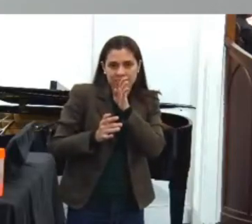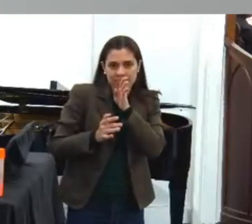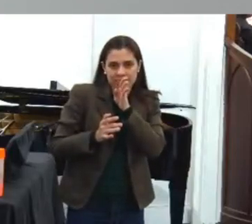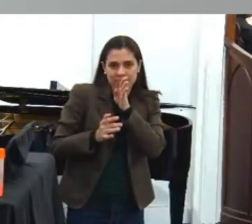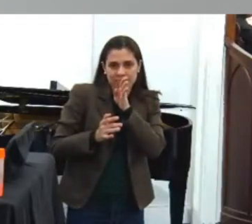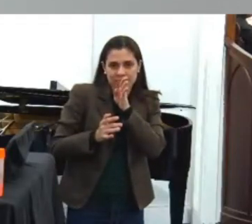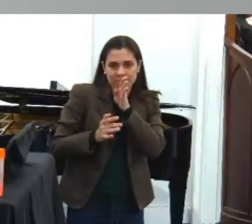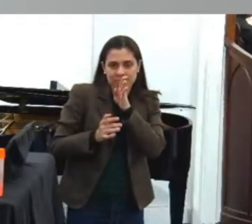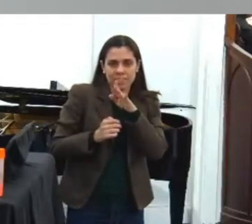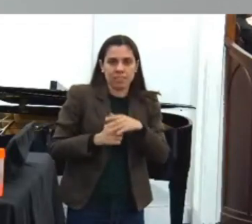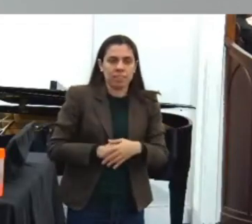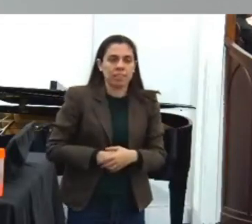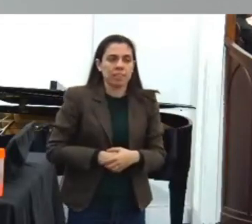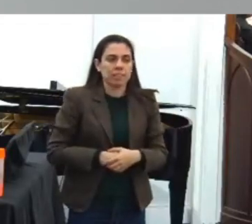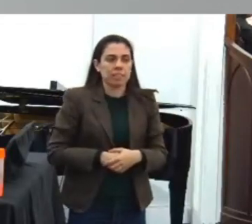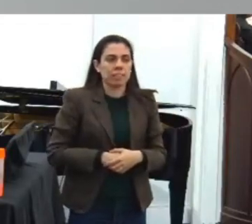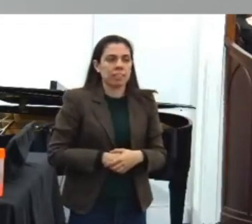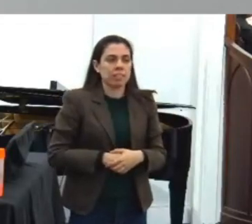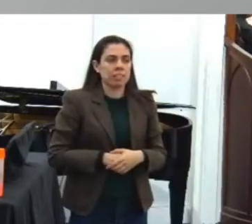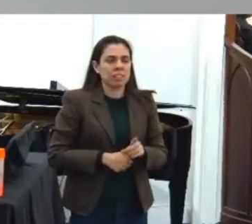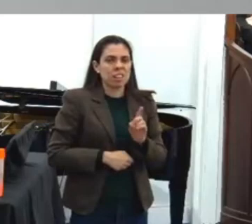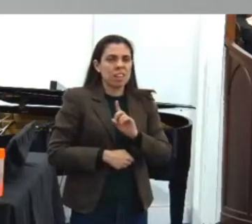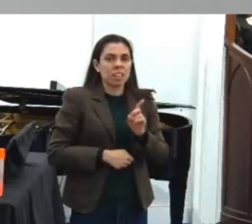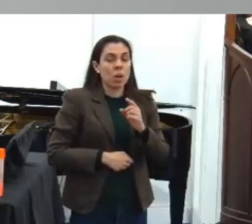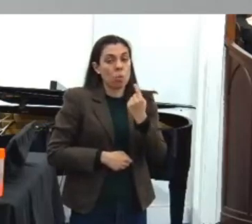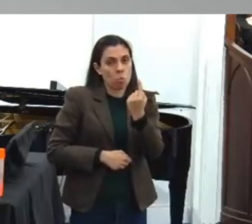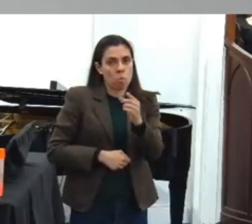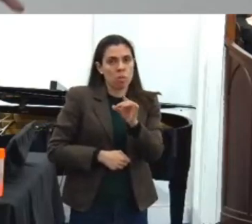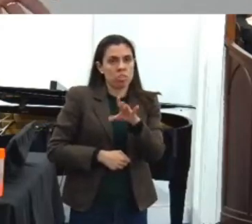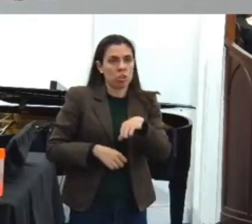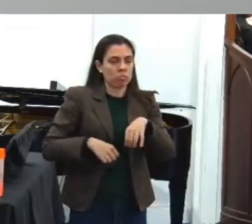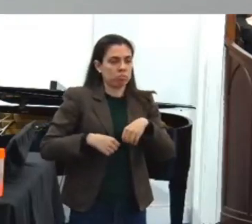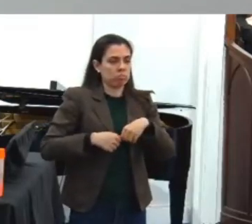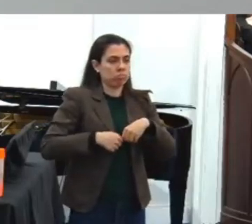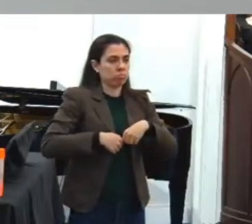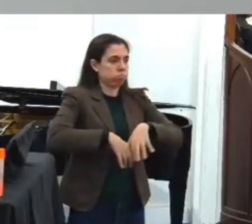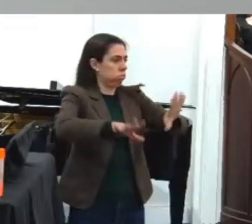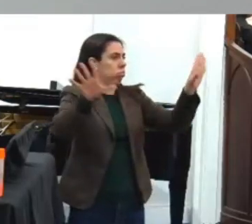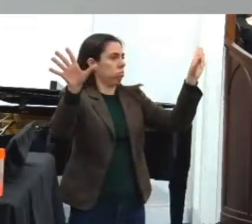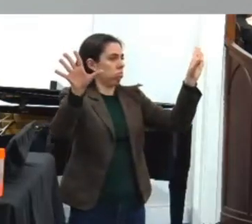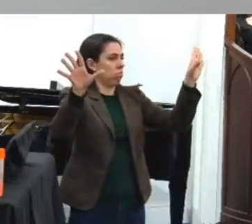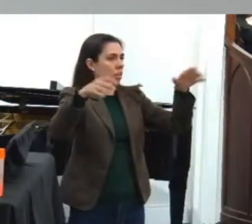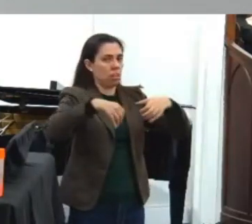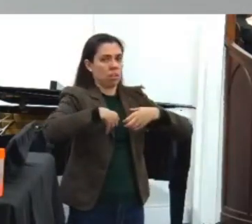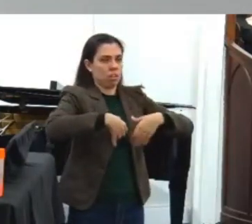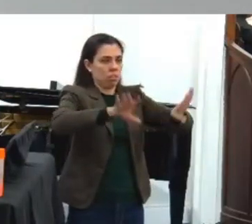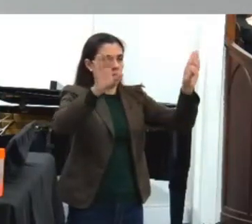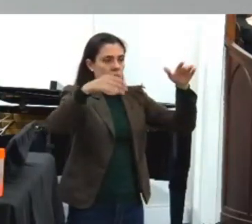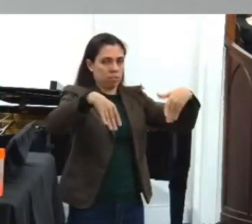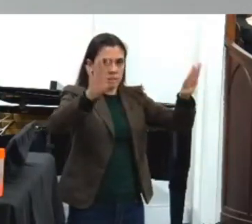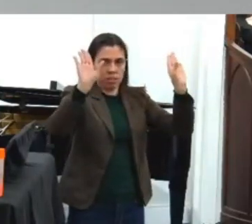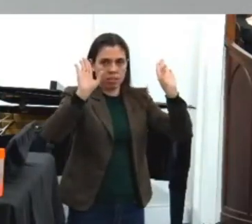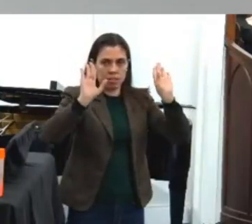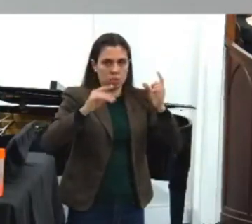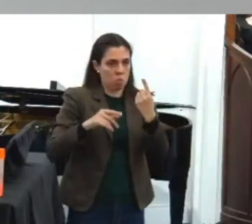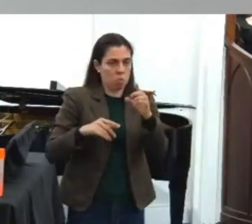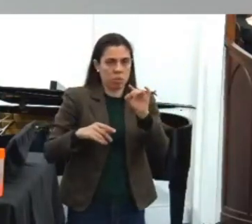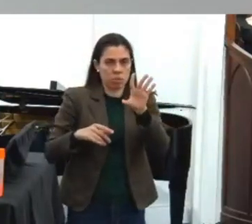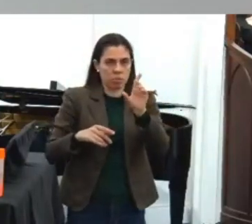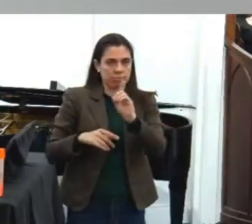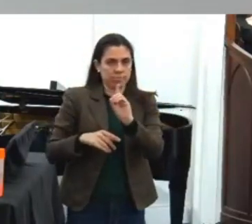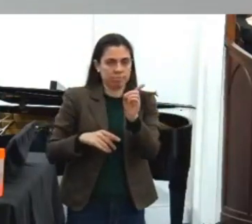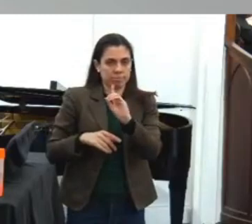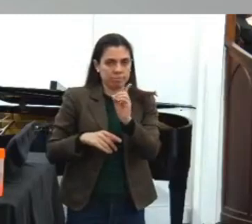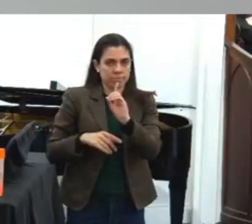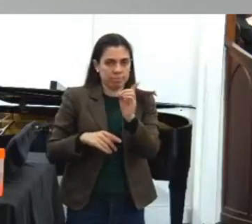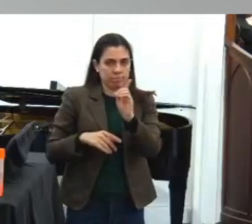carta em termos gerais e diz, então leia as 7 igrejas da Ásia.